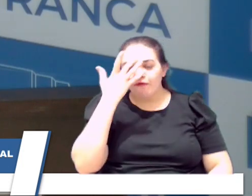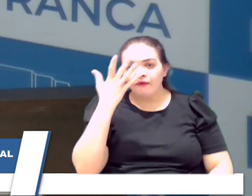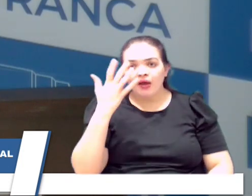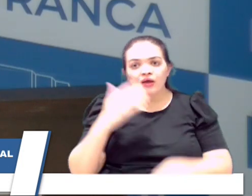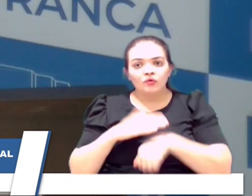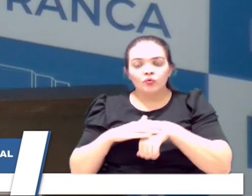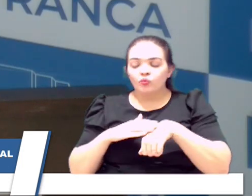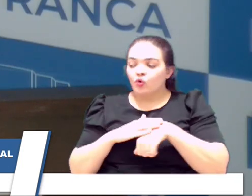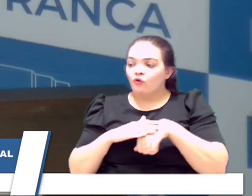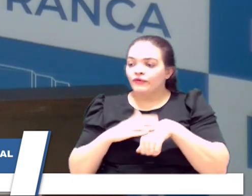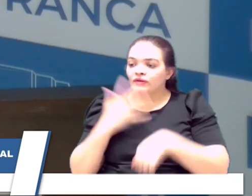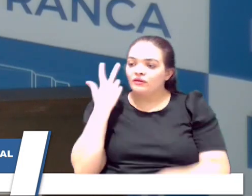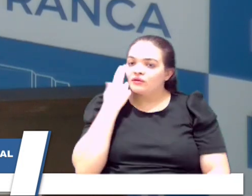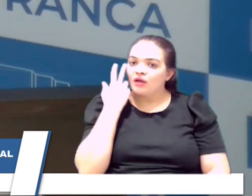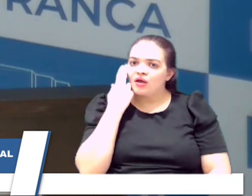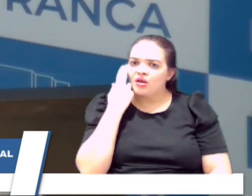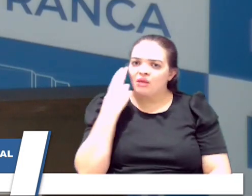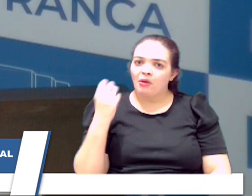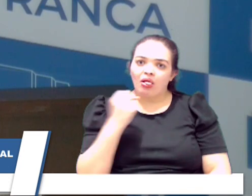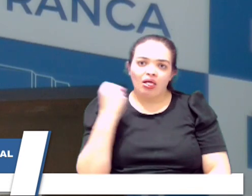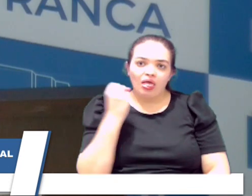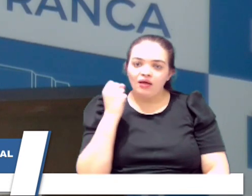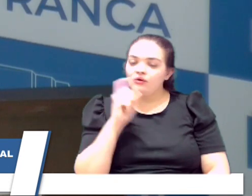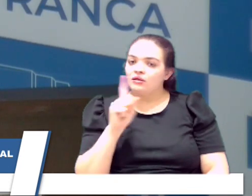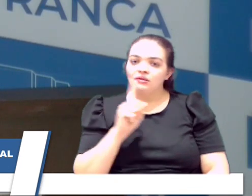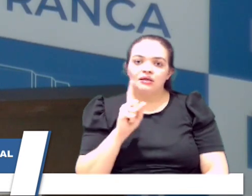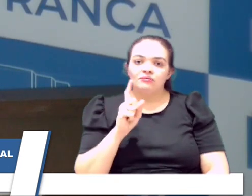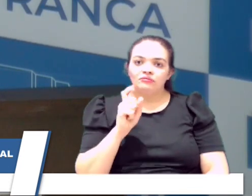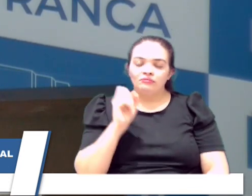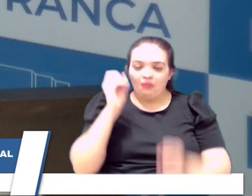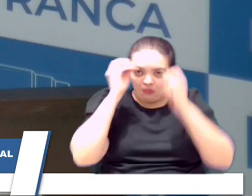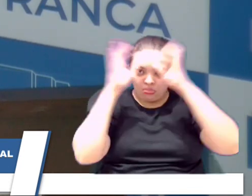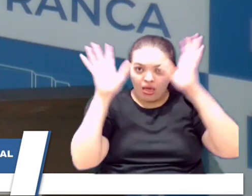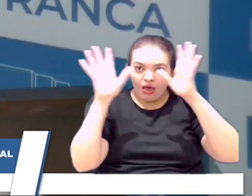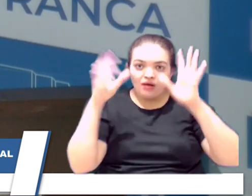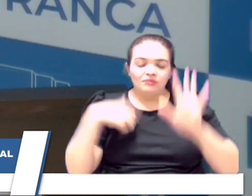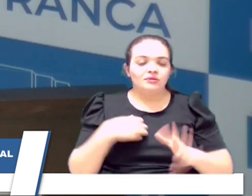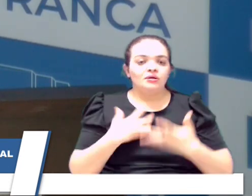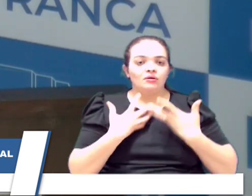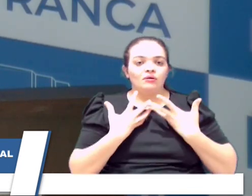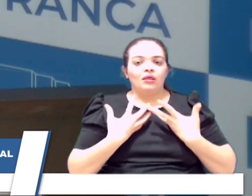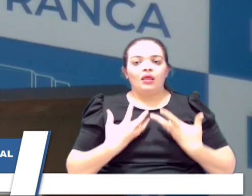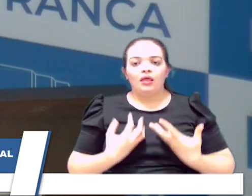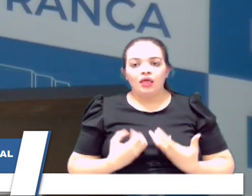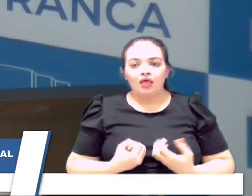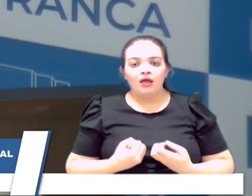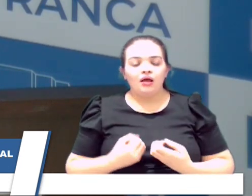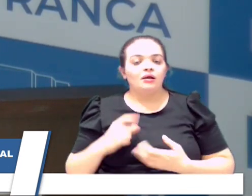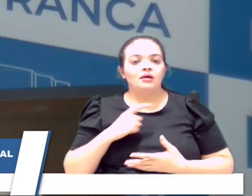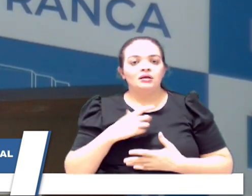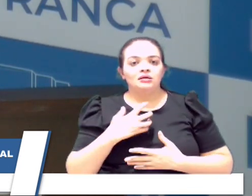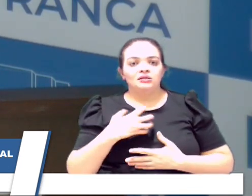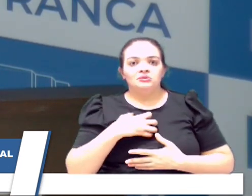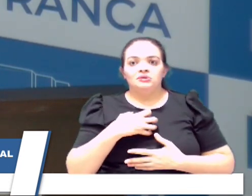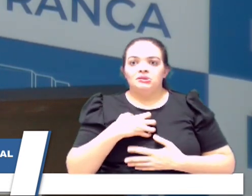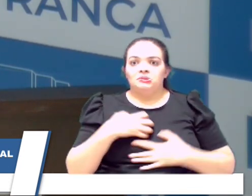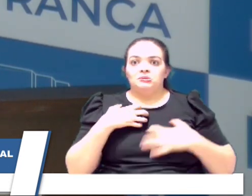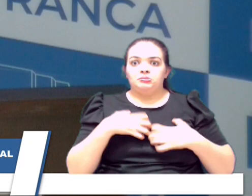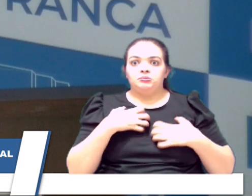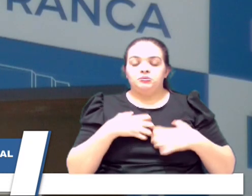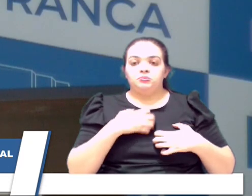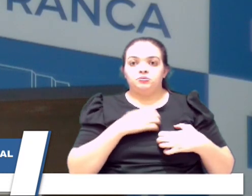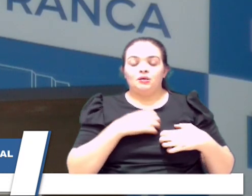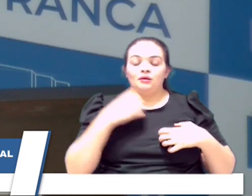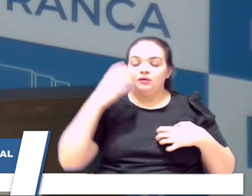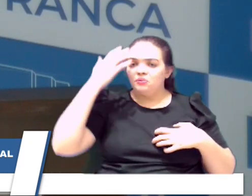ficando normal. Eu não me estressava conversando com os outros. Eu não cansava. Eu não tinha aquela aceleração. Minha cabeça, os